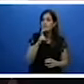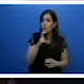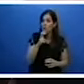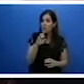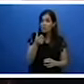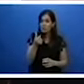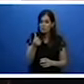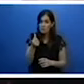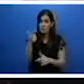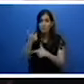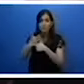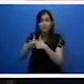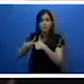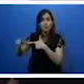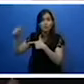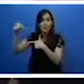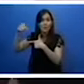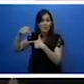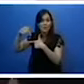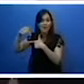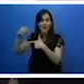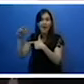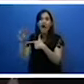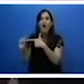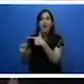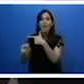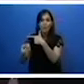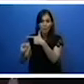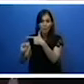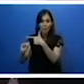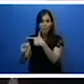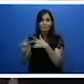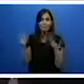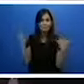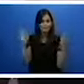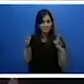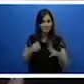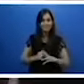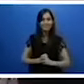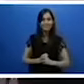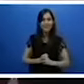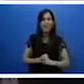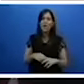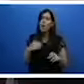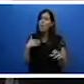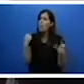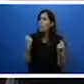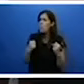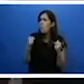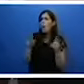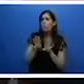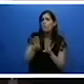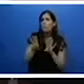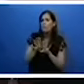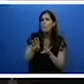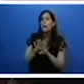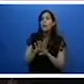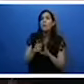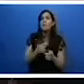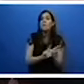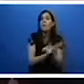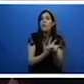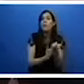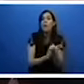56 dividido por 7 é igual a 8. Ou eu posso também fazer assim, ó. Vou procurar